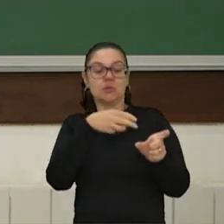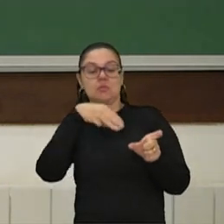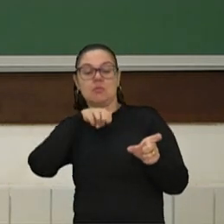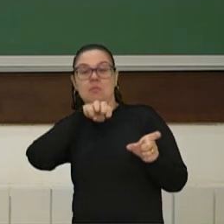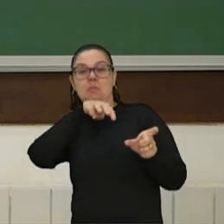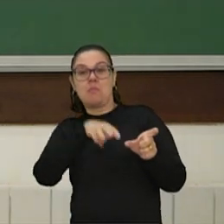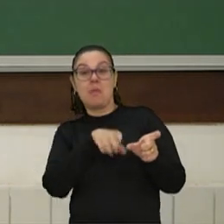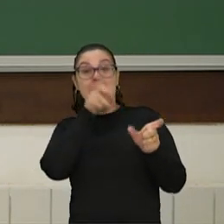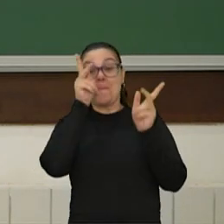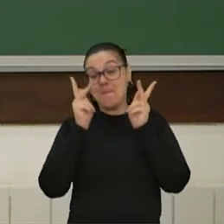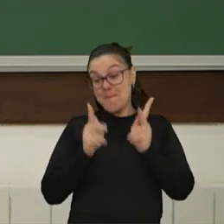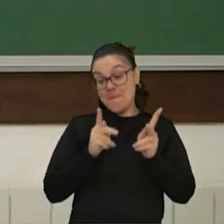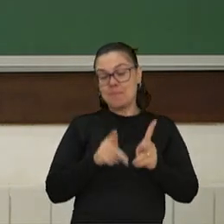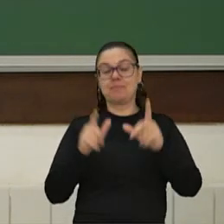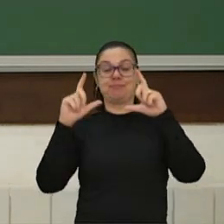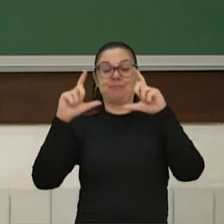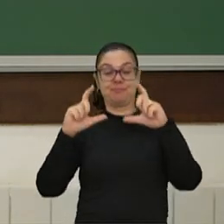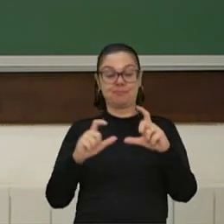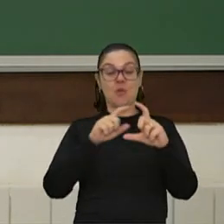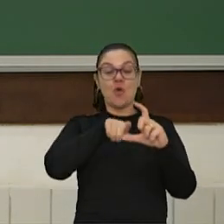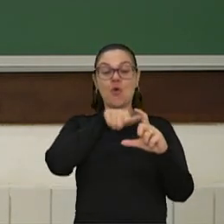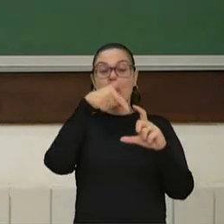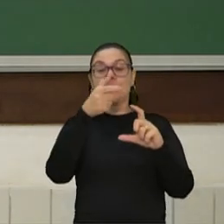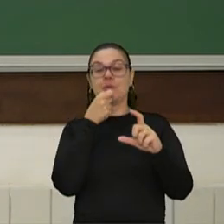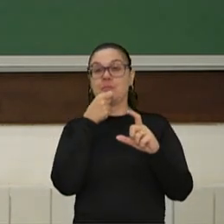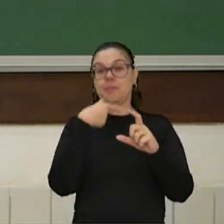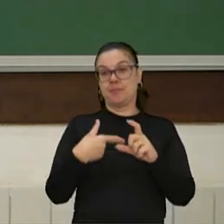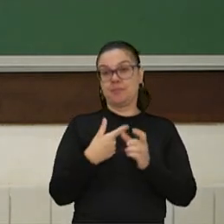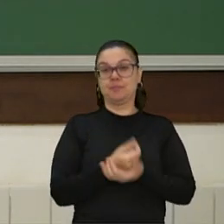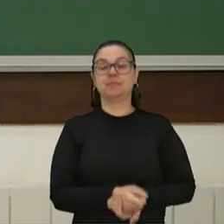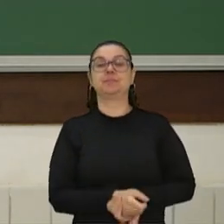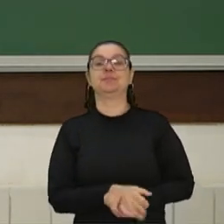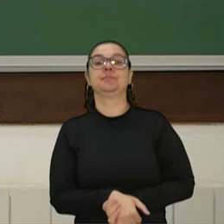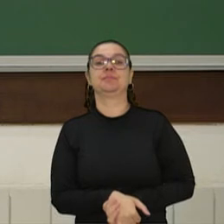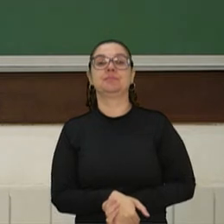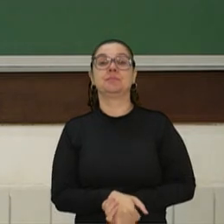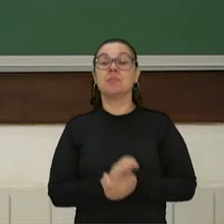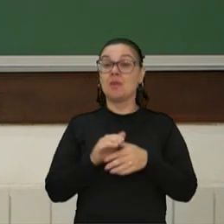meme com aquela mesma imagem com